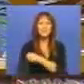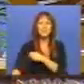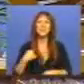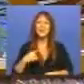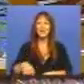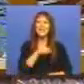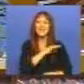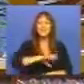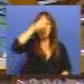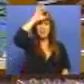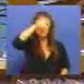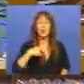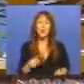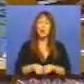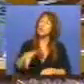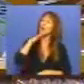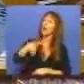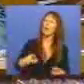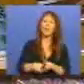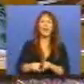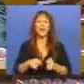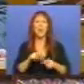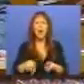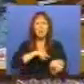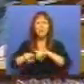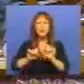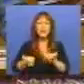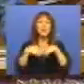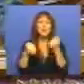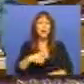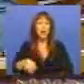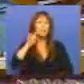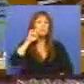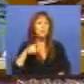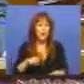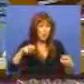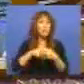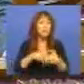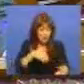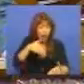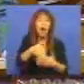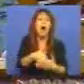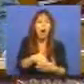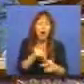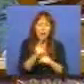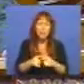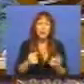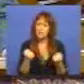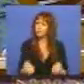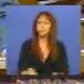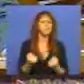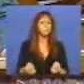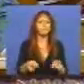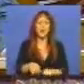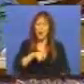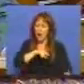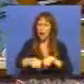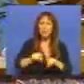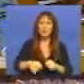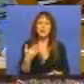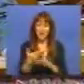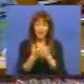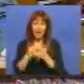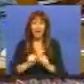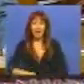Vir, Sr. Primeiro-Ministro, a divulgar uma política social tem um problema. Esbarra no facto incontornável que a política